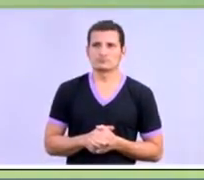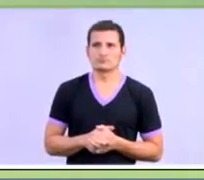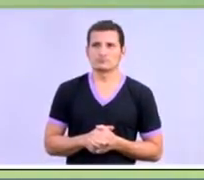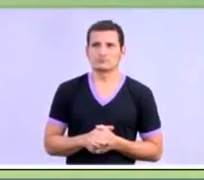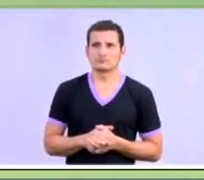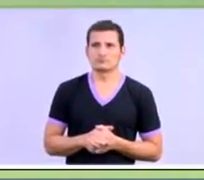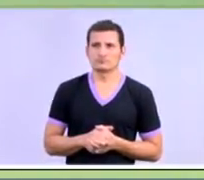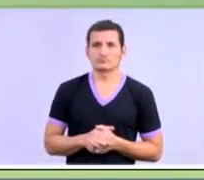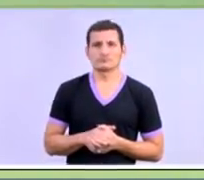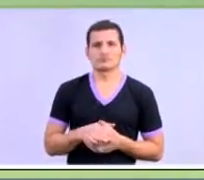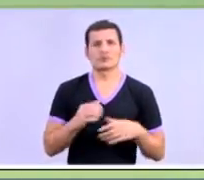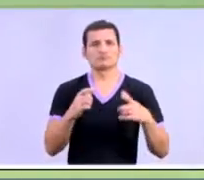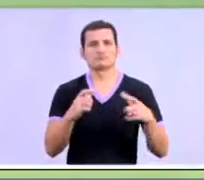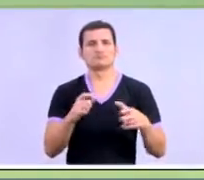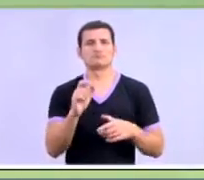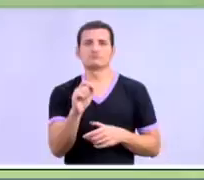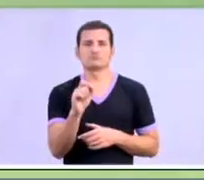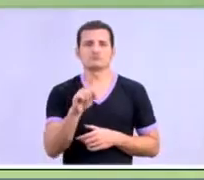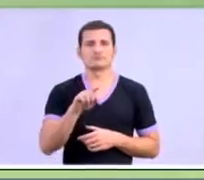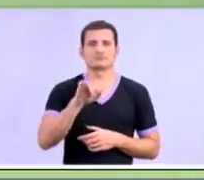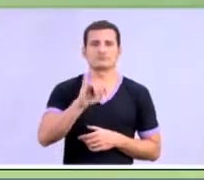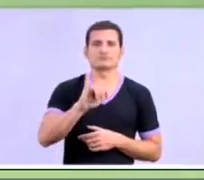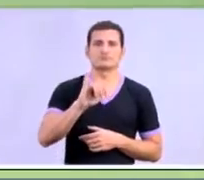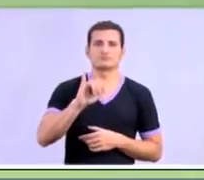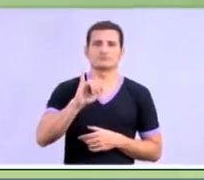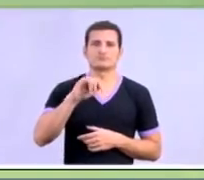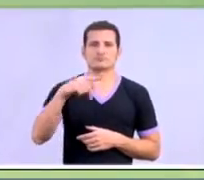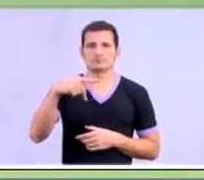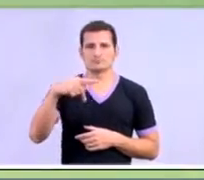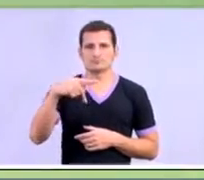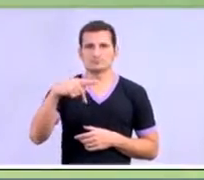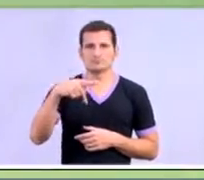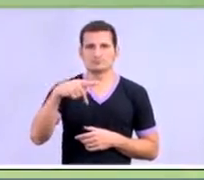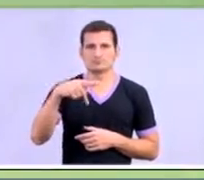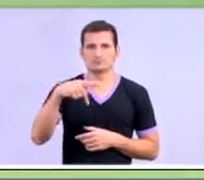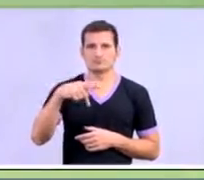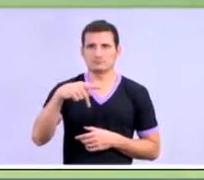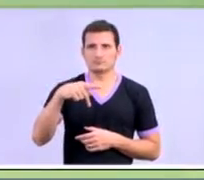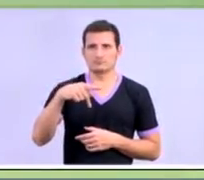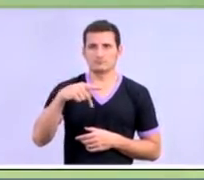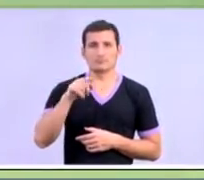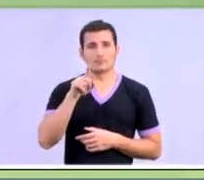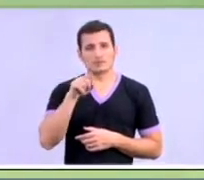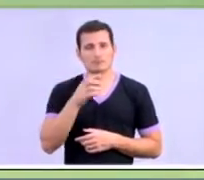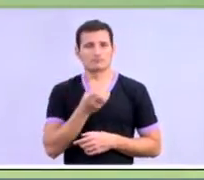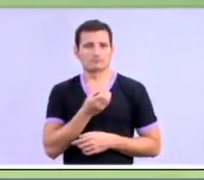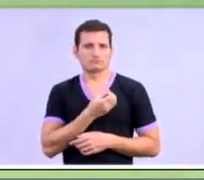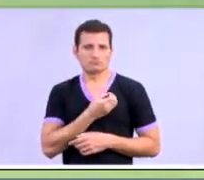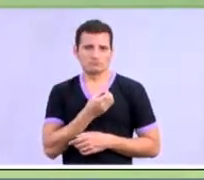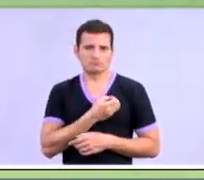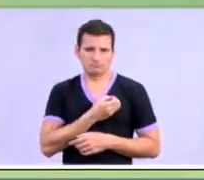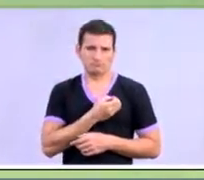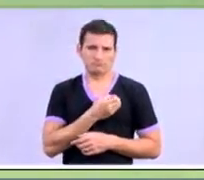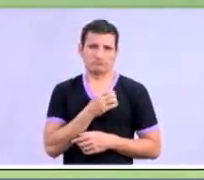endereço é o IP, Internet Protocol, que é também o protocolo que roda nessa camada, ok?